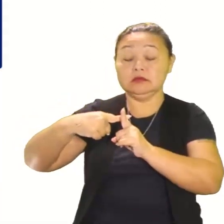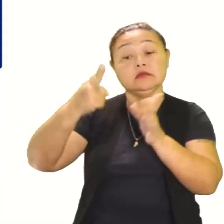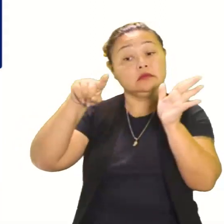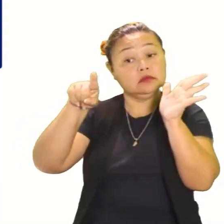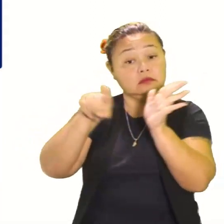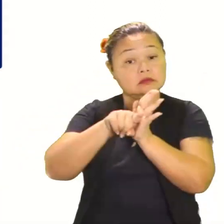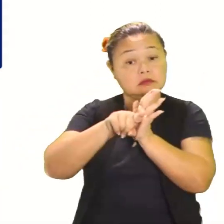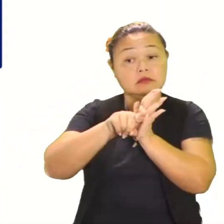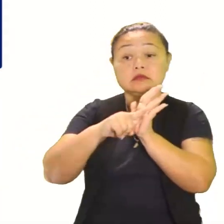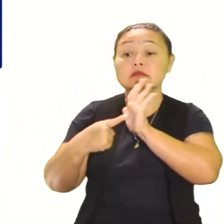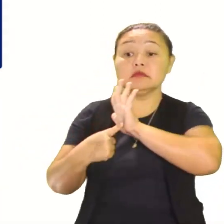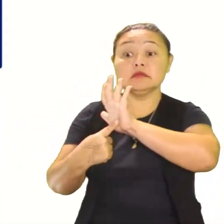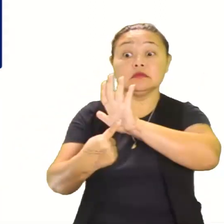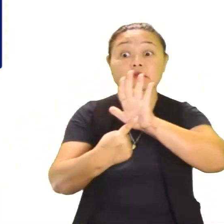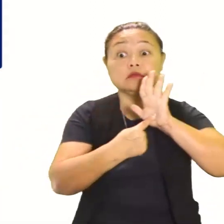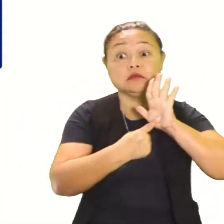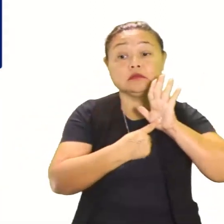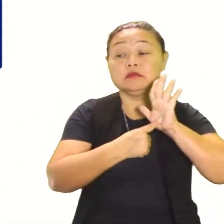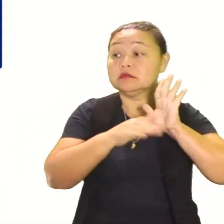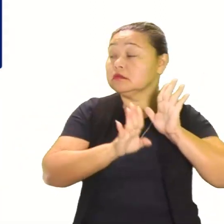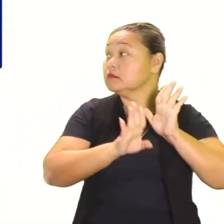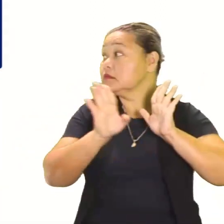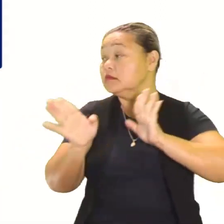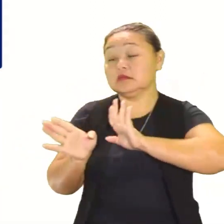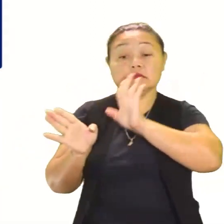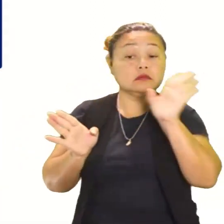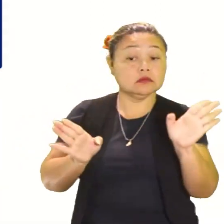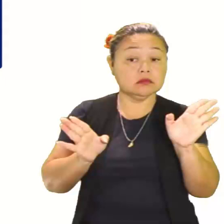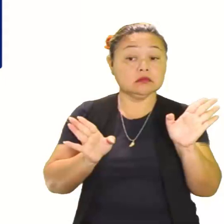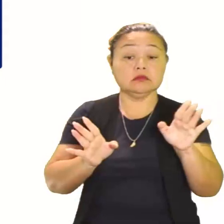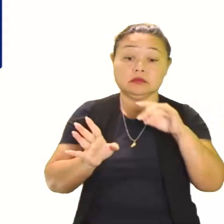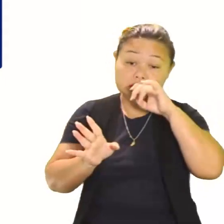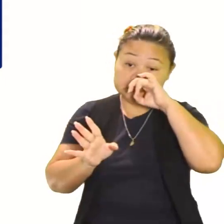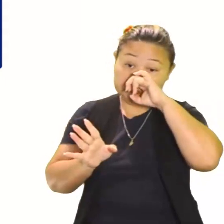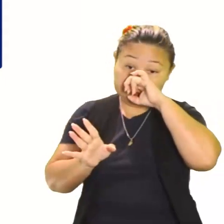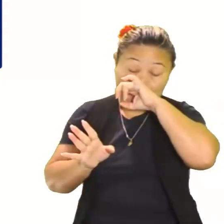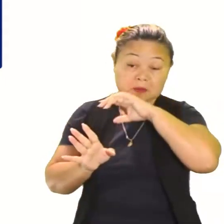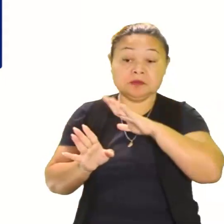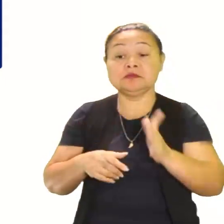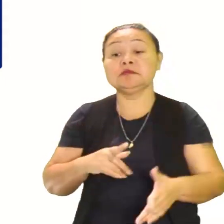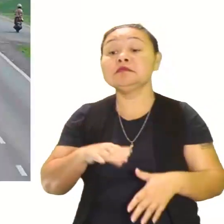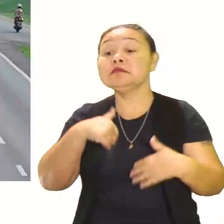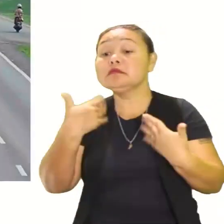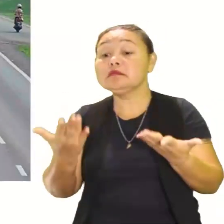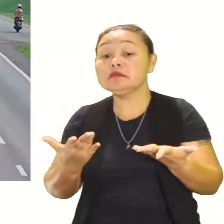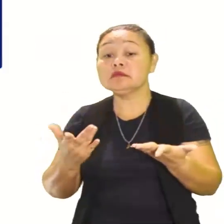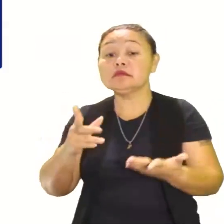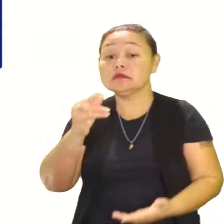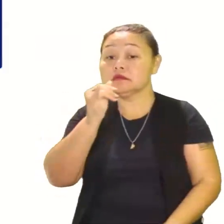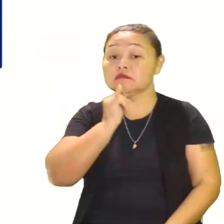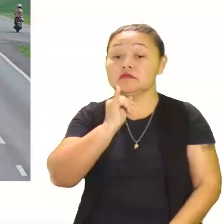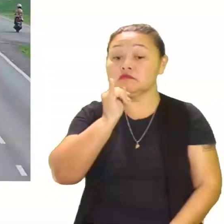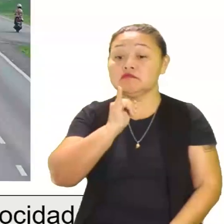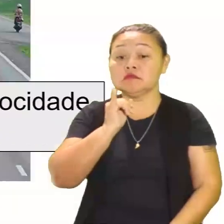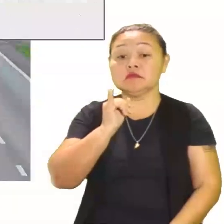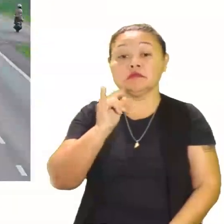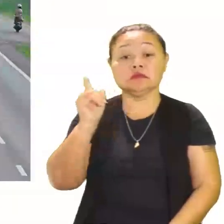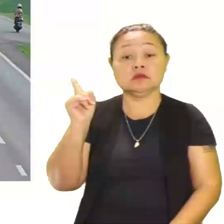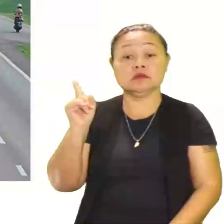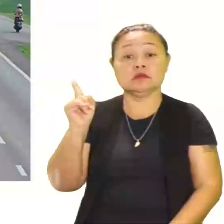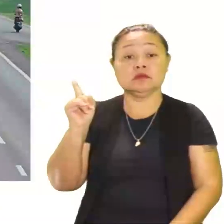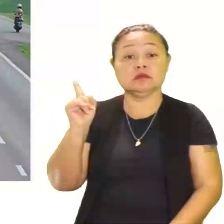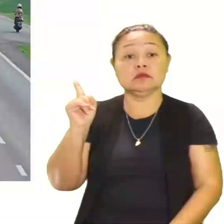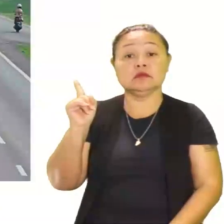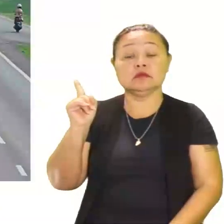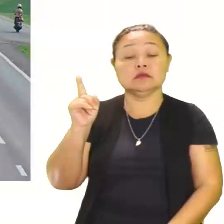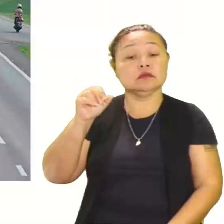e negativo para indicar esse sentido. Isso, né? Mesmo, se está indo para a direita ou se está indo para a esquerda. Vamos ver a mesma situação. Olá. Vamos